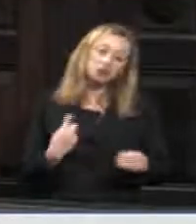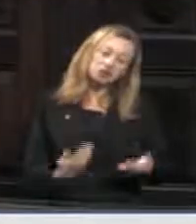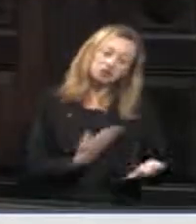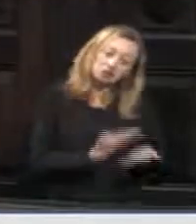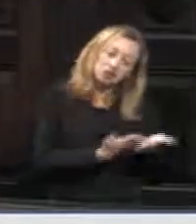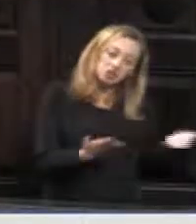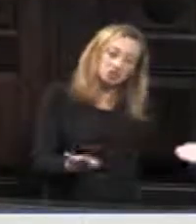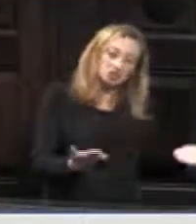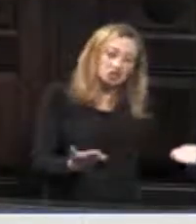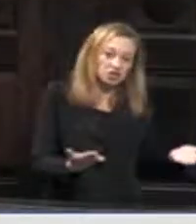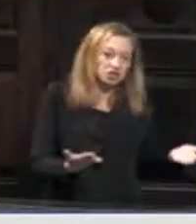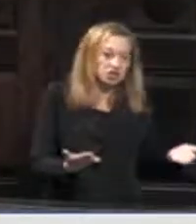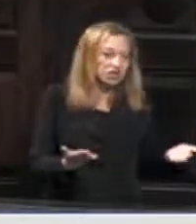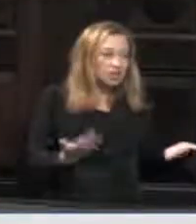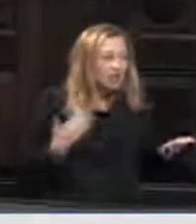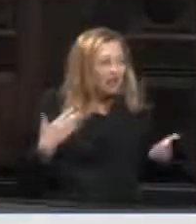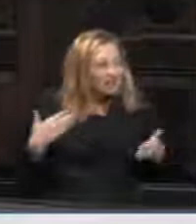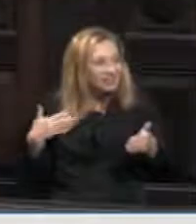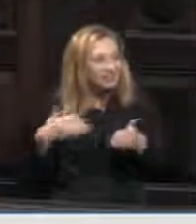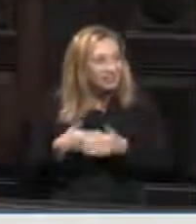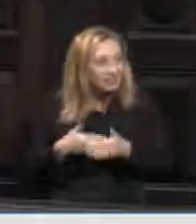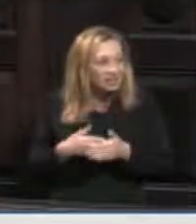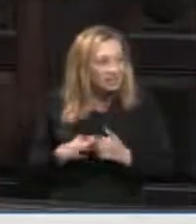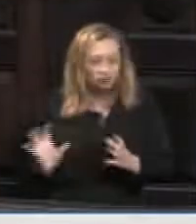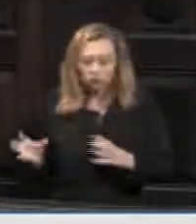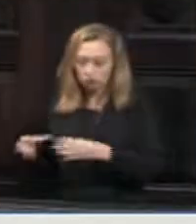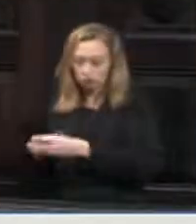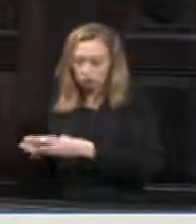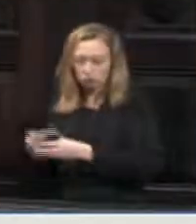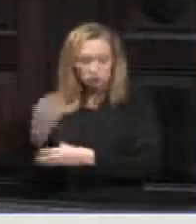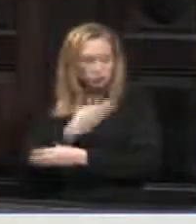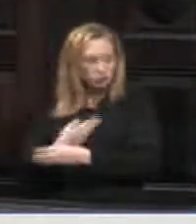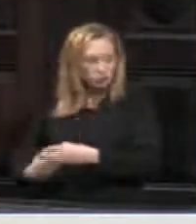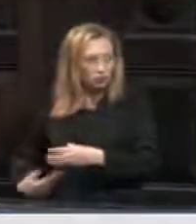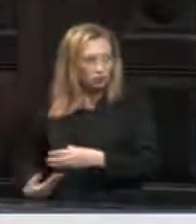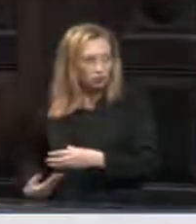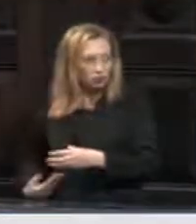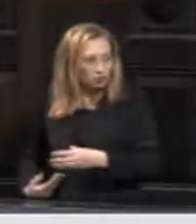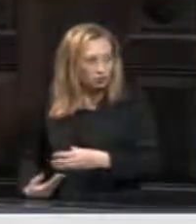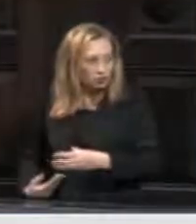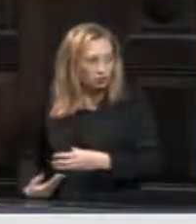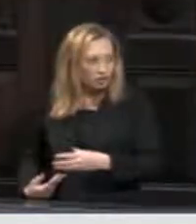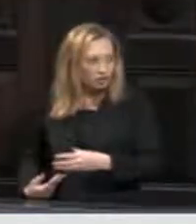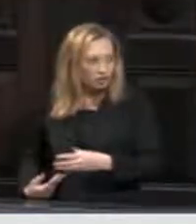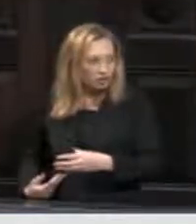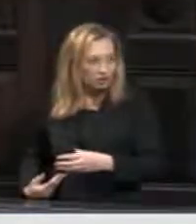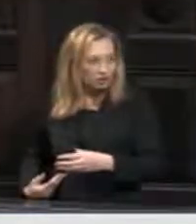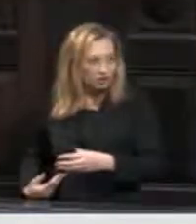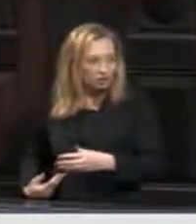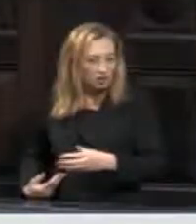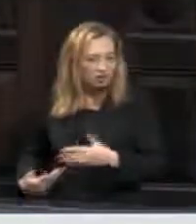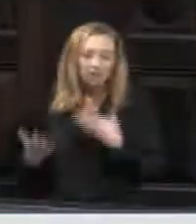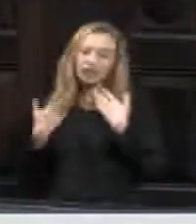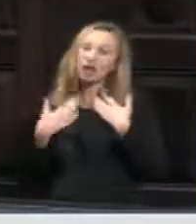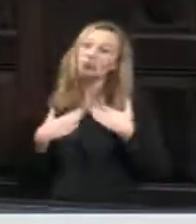derrotados, até que a bancada do governo se liquefez como água,